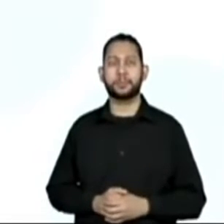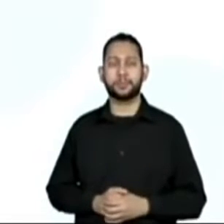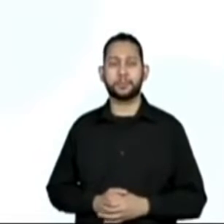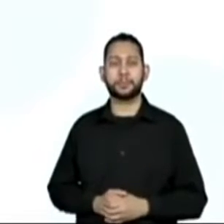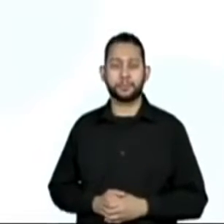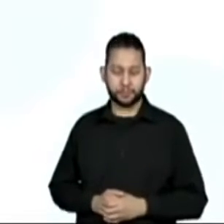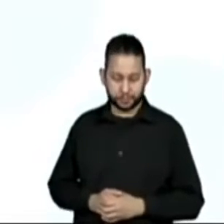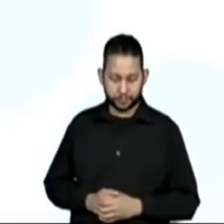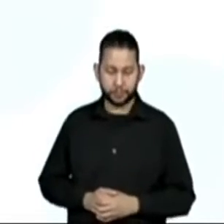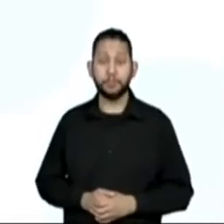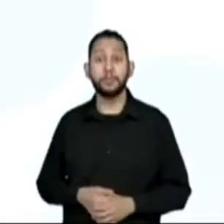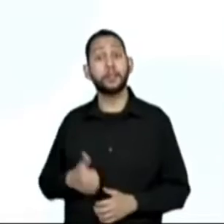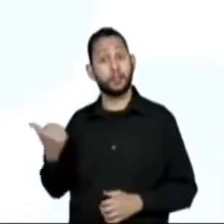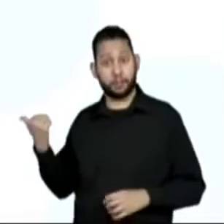Que mais, pessoal? Bondosa. Inocente.